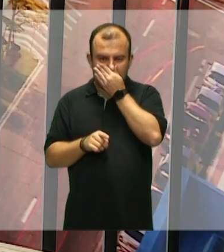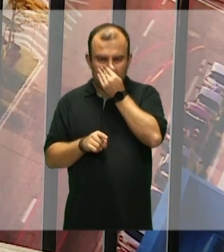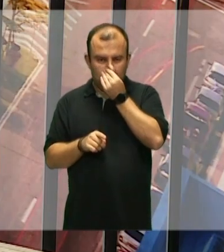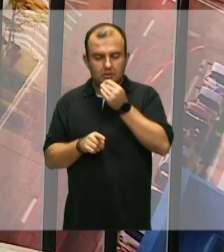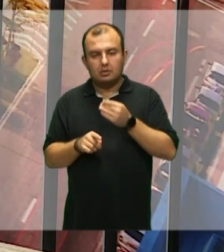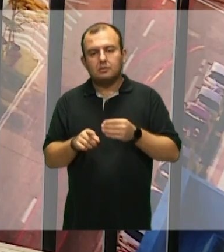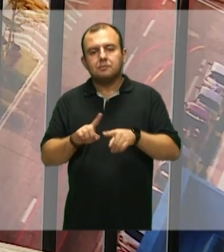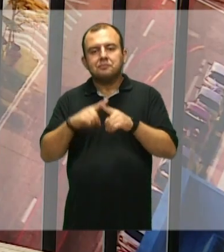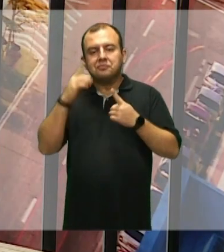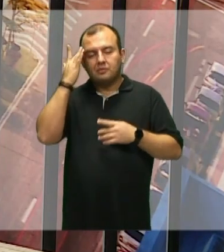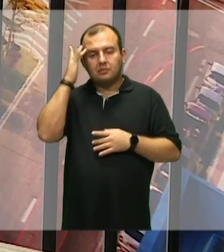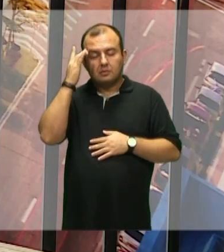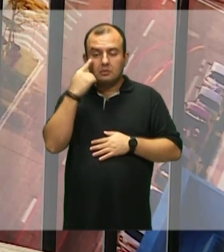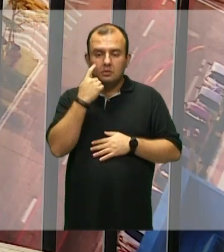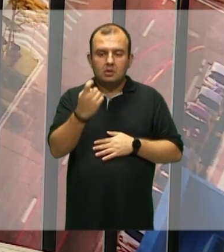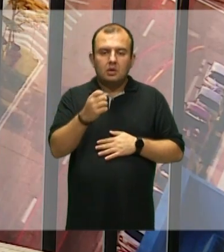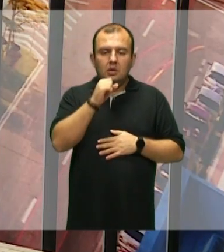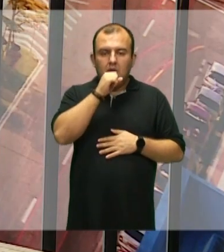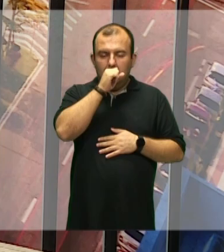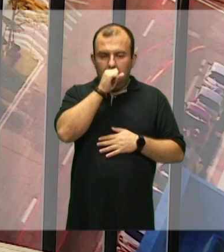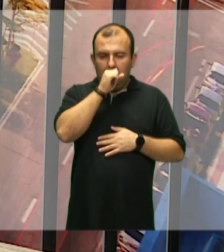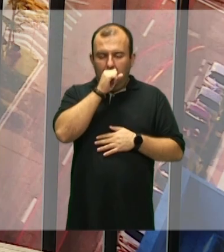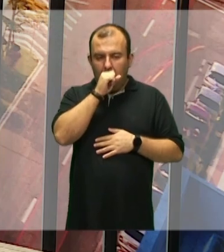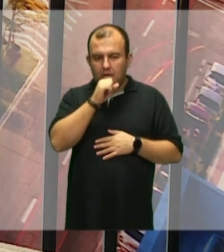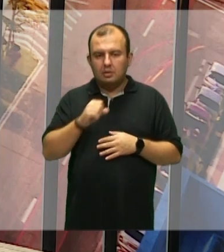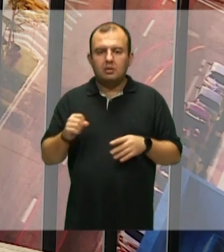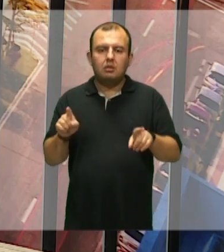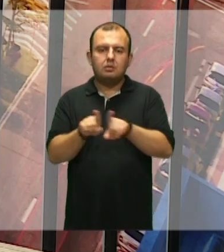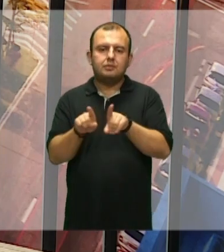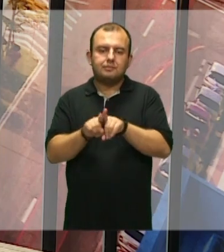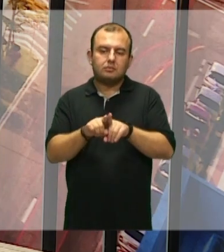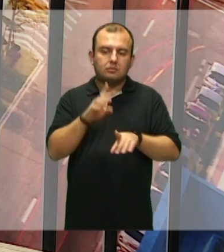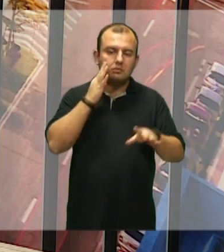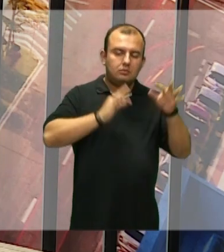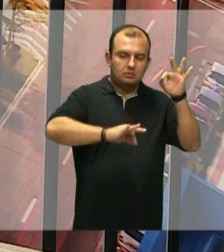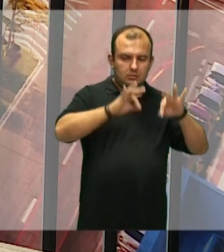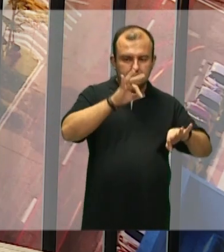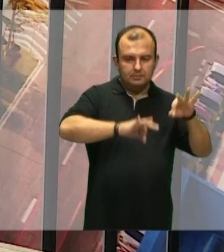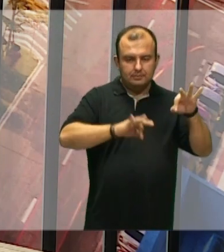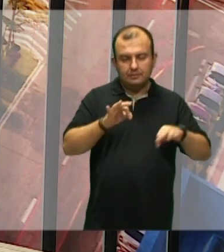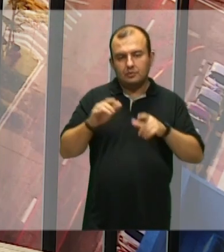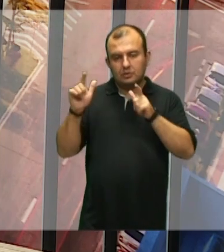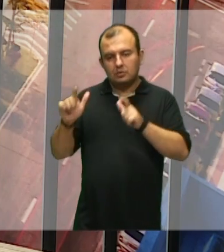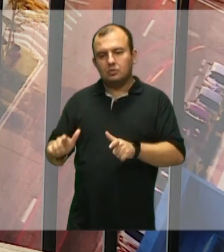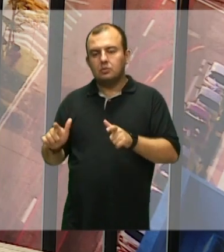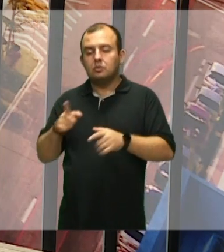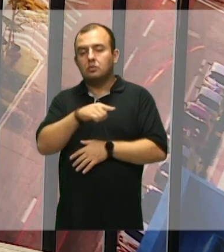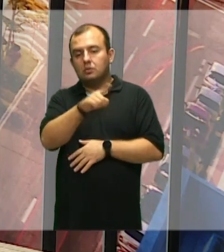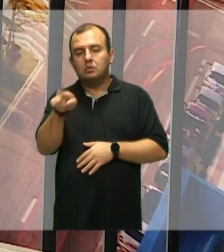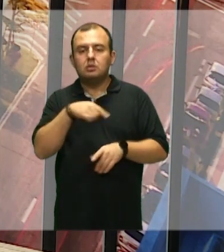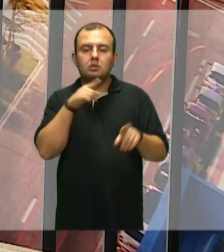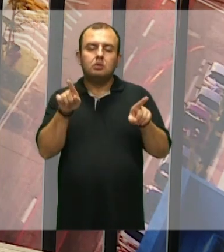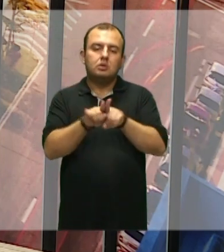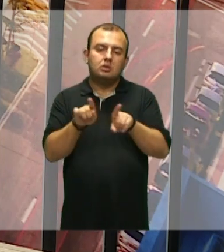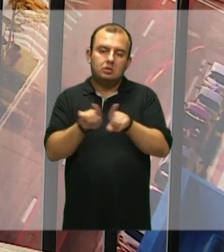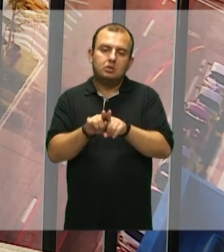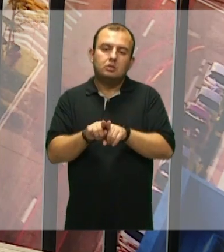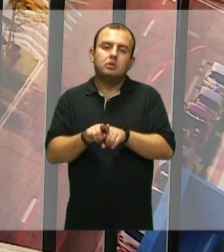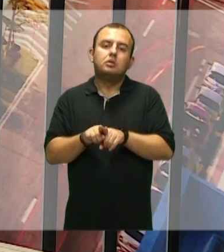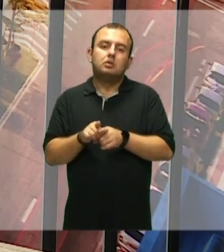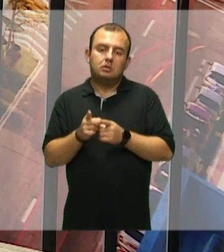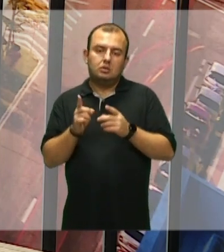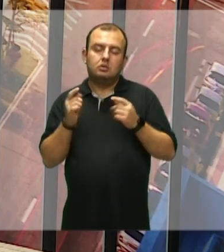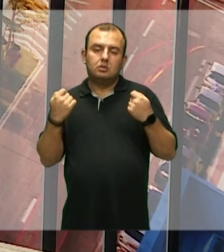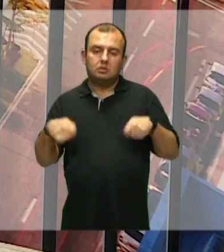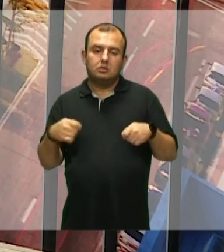eu achei bem interessante também, né, quando você falou, tanto a peça quanto o espaço de vocês, ele é mantido,